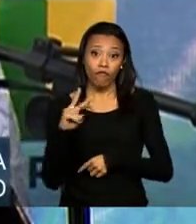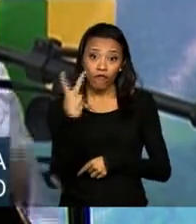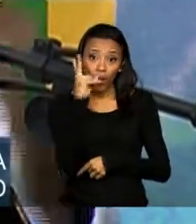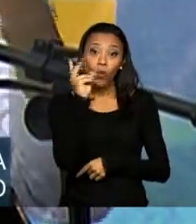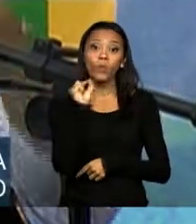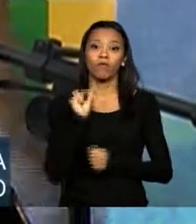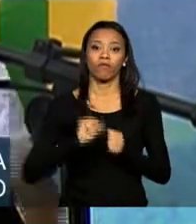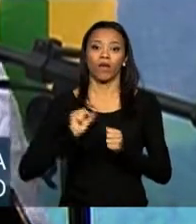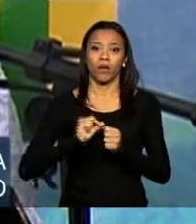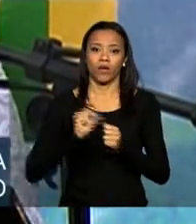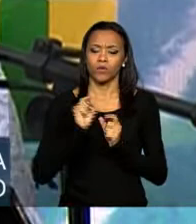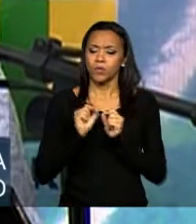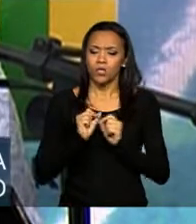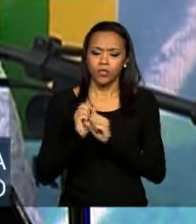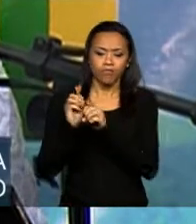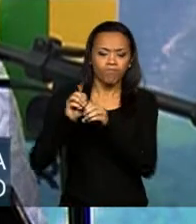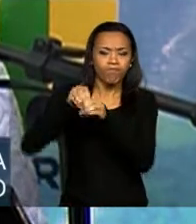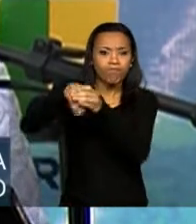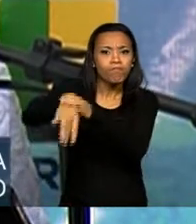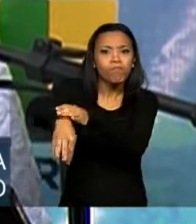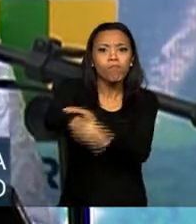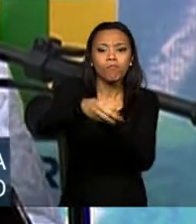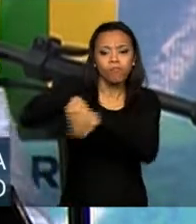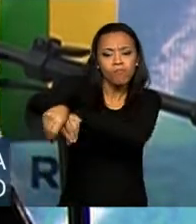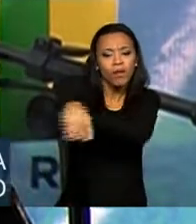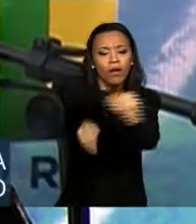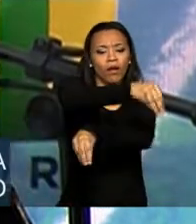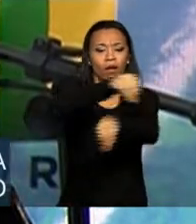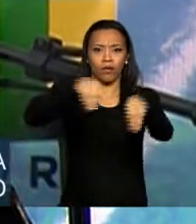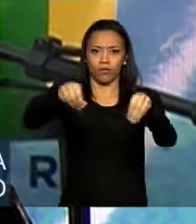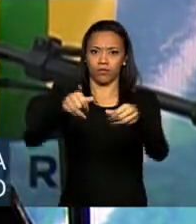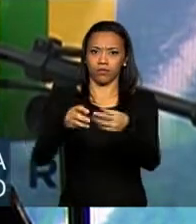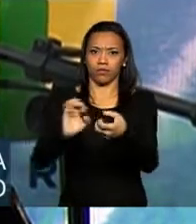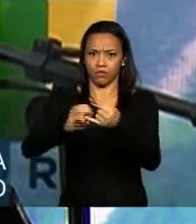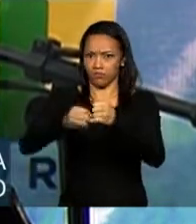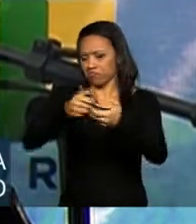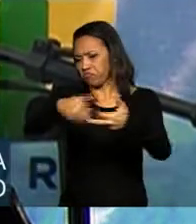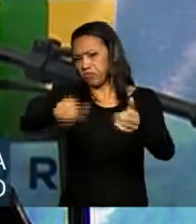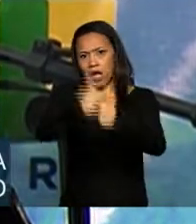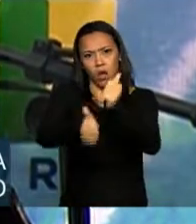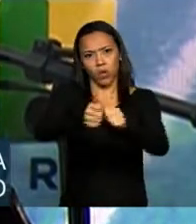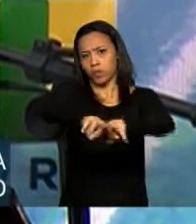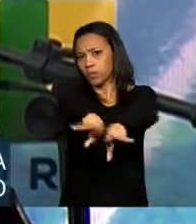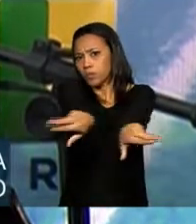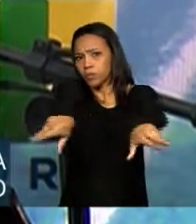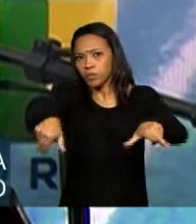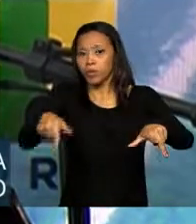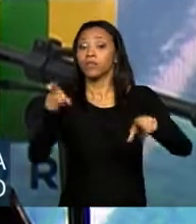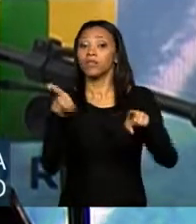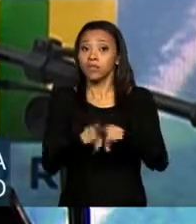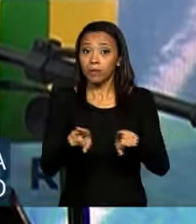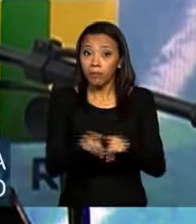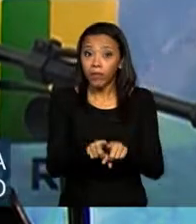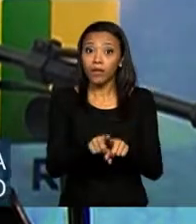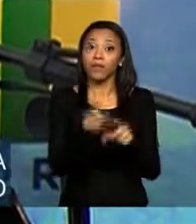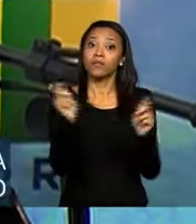produção e de produzir além de produzir industrializando aquilo